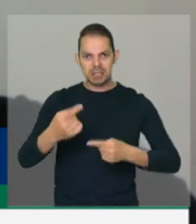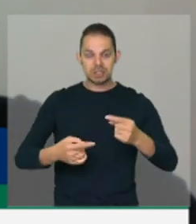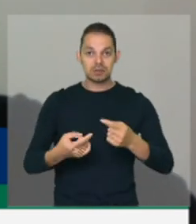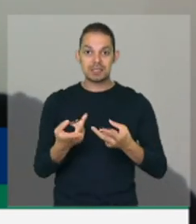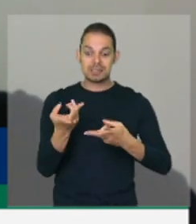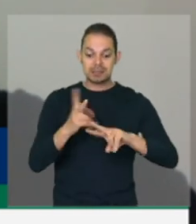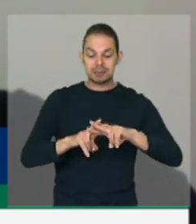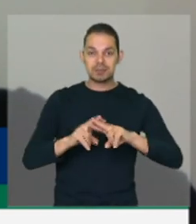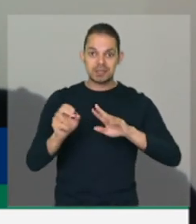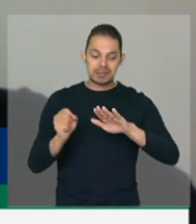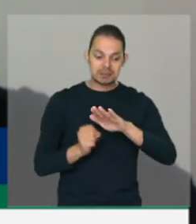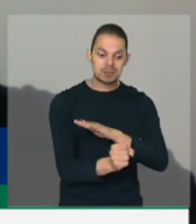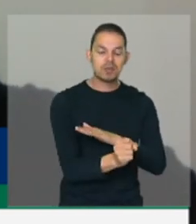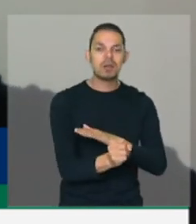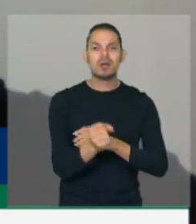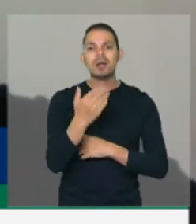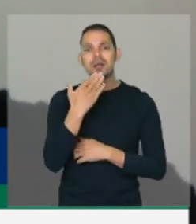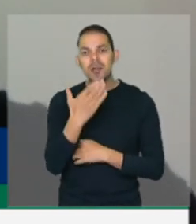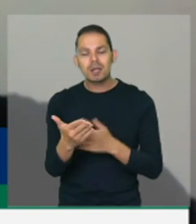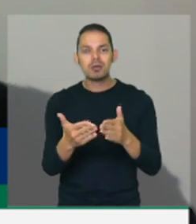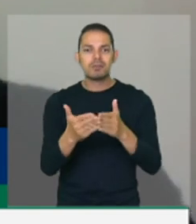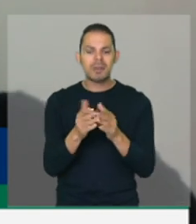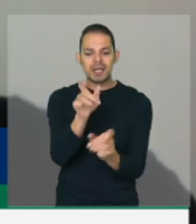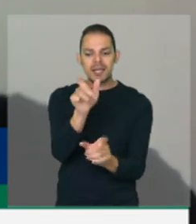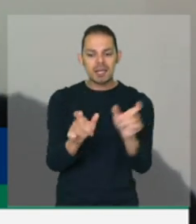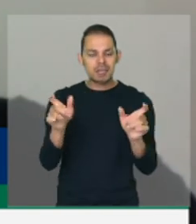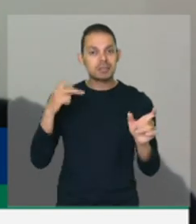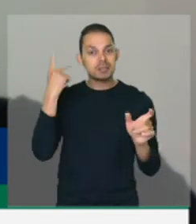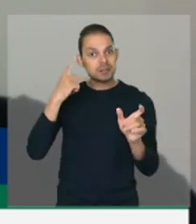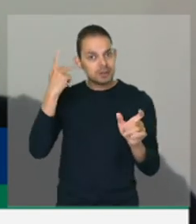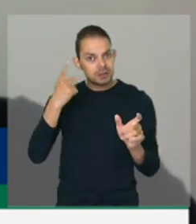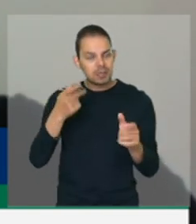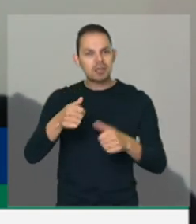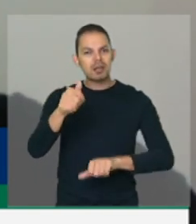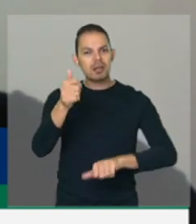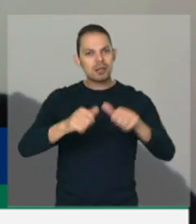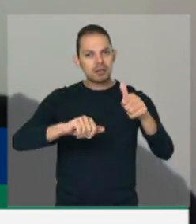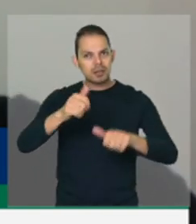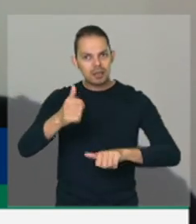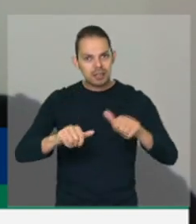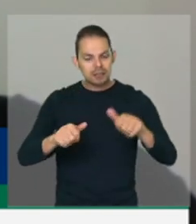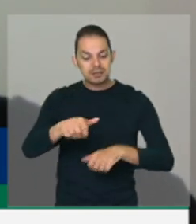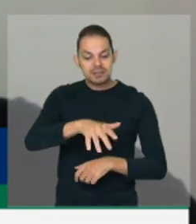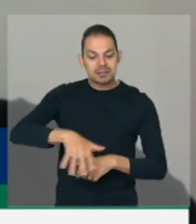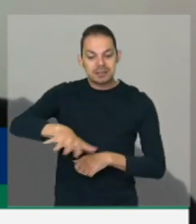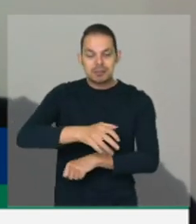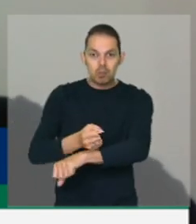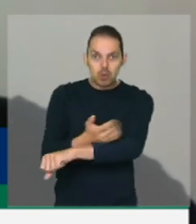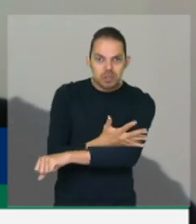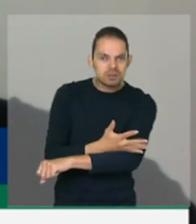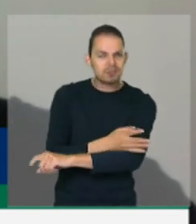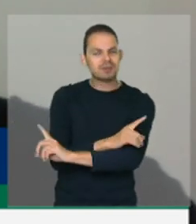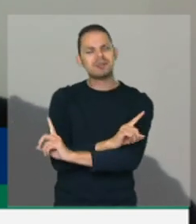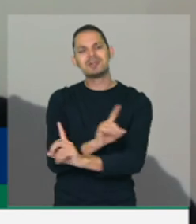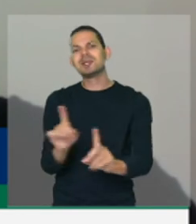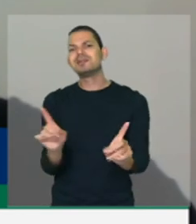prisão. Eu peço aos pares parlamentares que analisem não na seara emotiva, não na